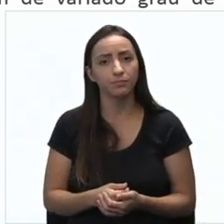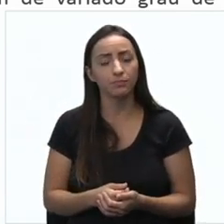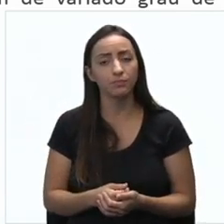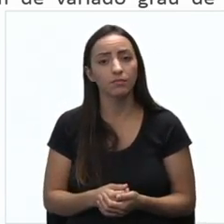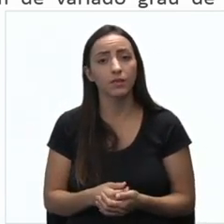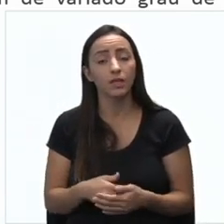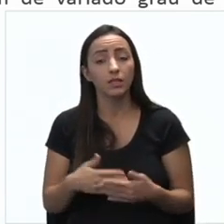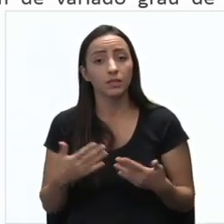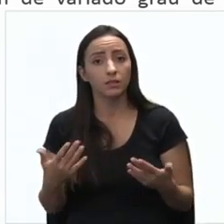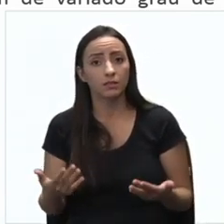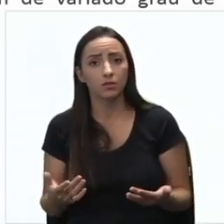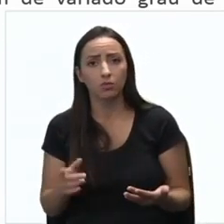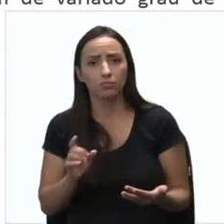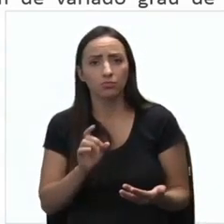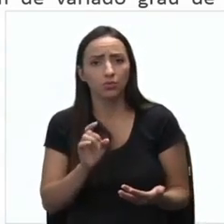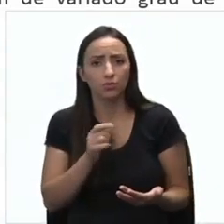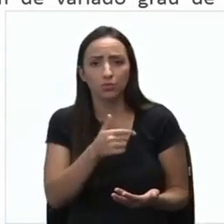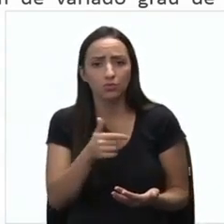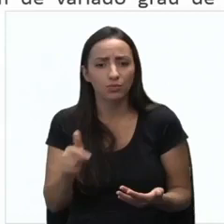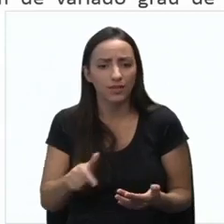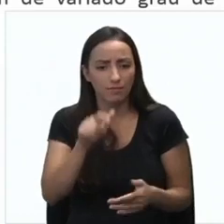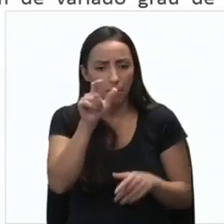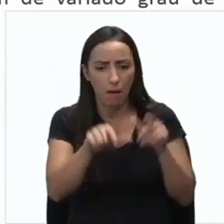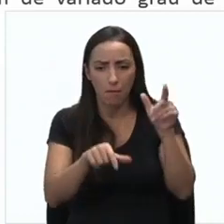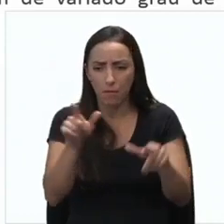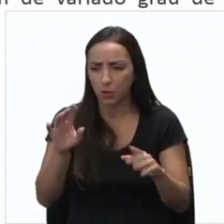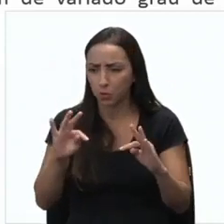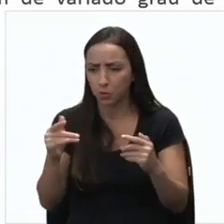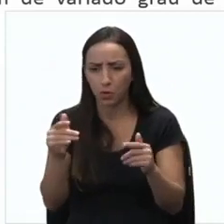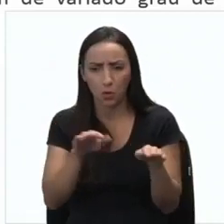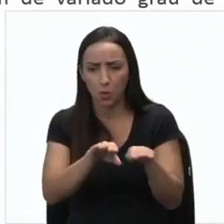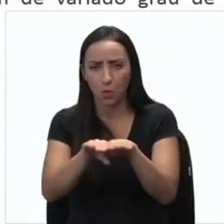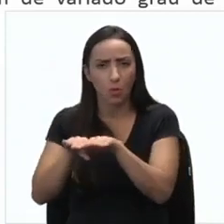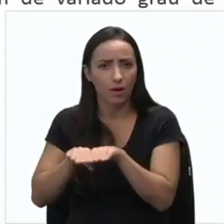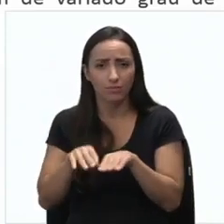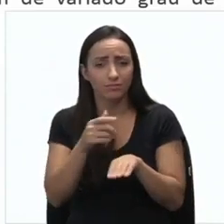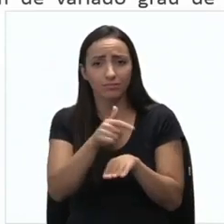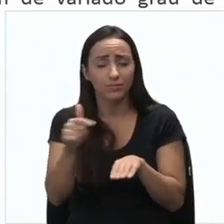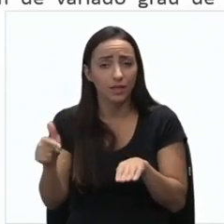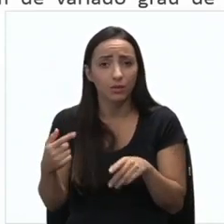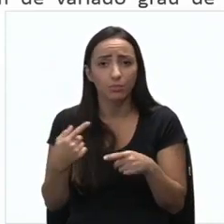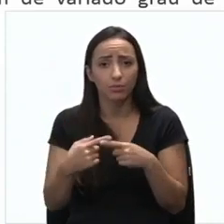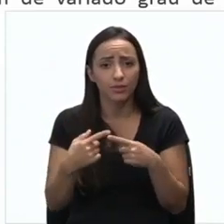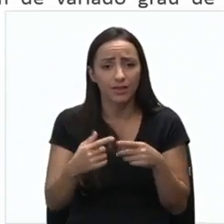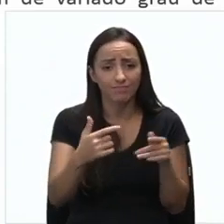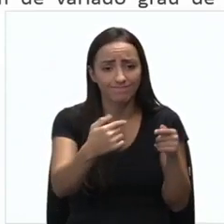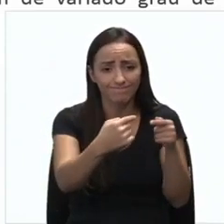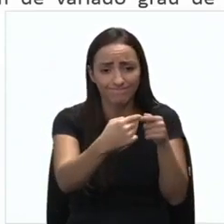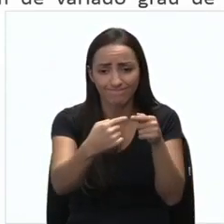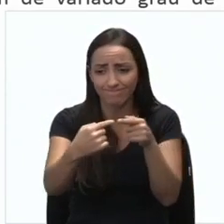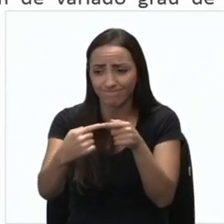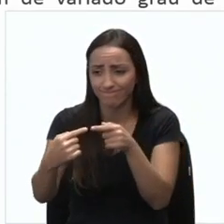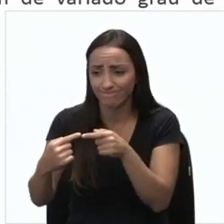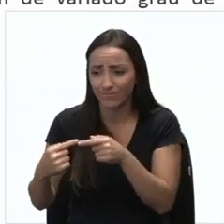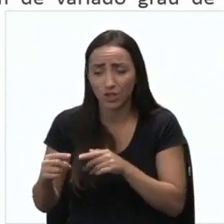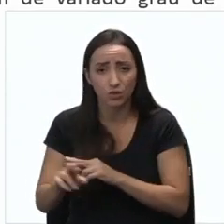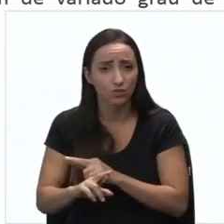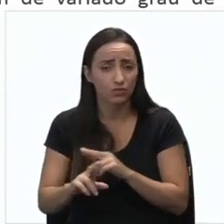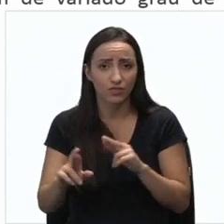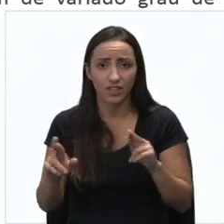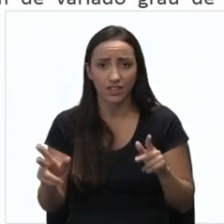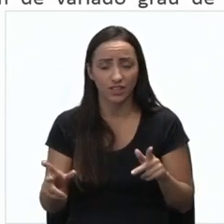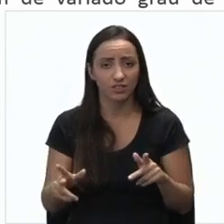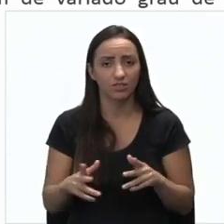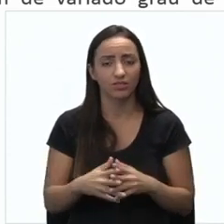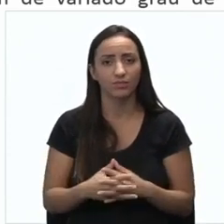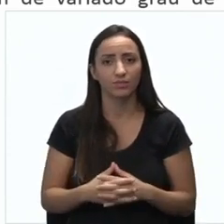permite a padronização no atendimento. Né? Por que que não existe uma padronização no